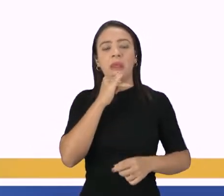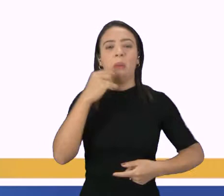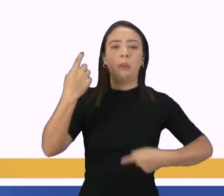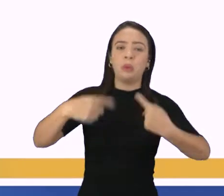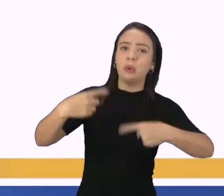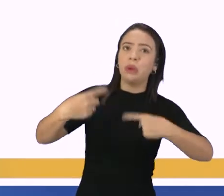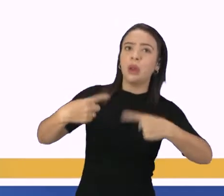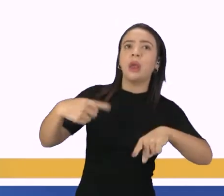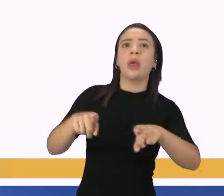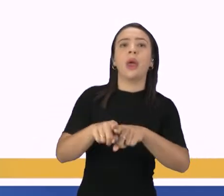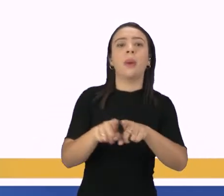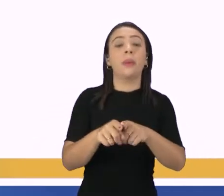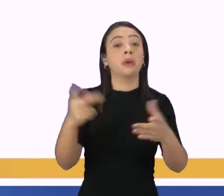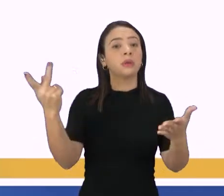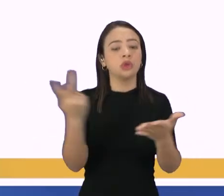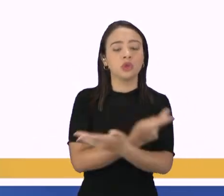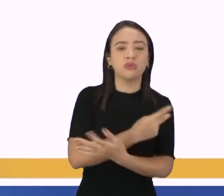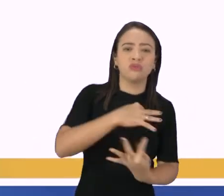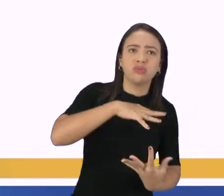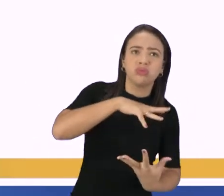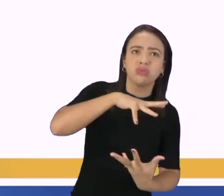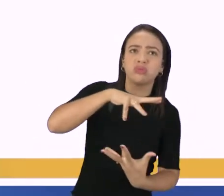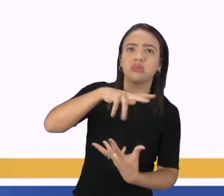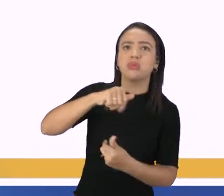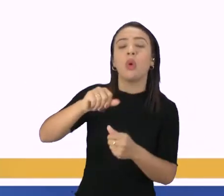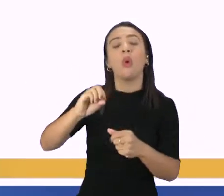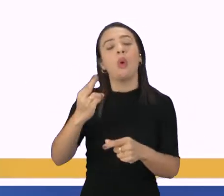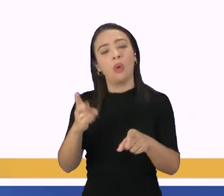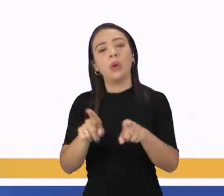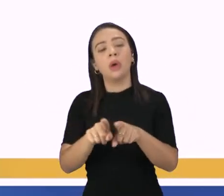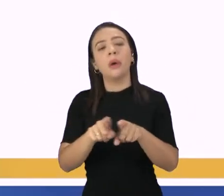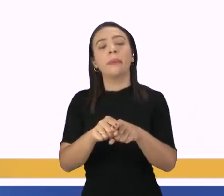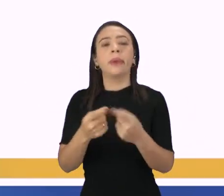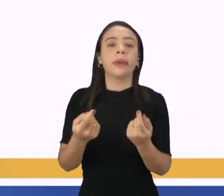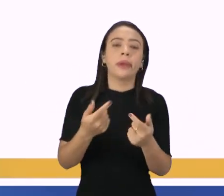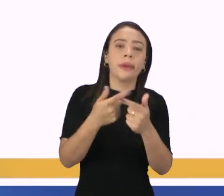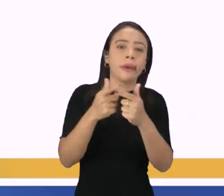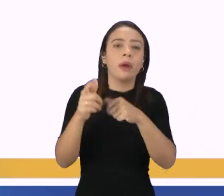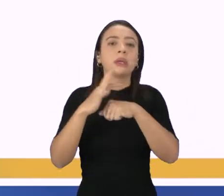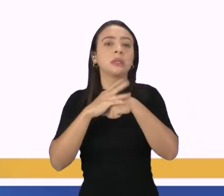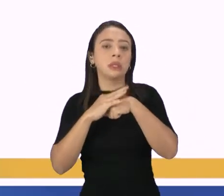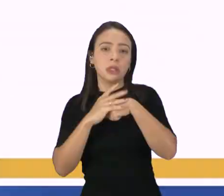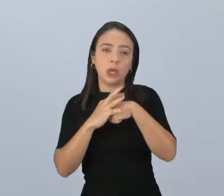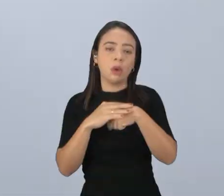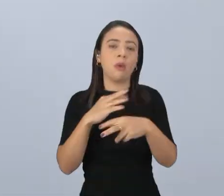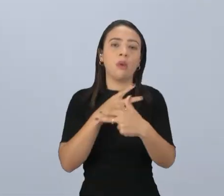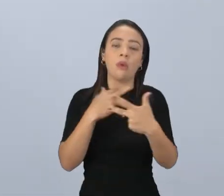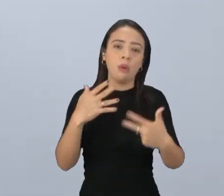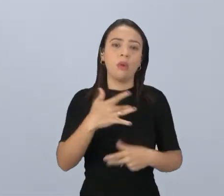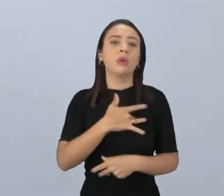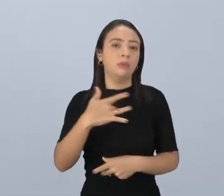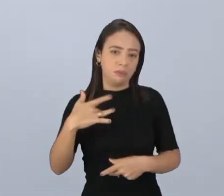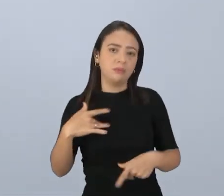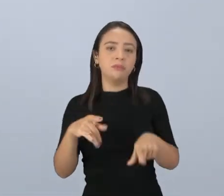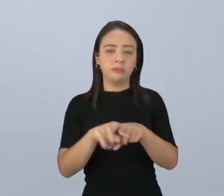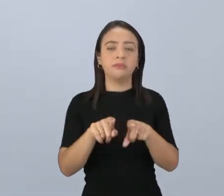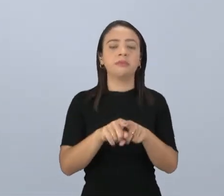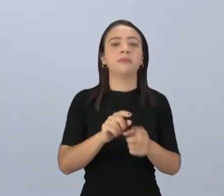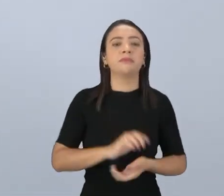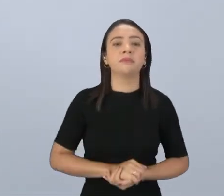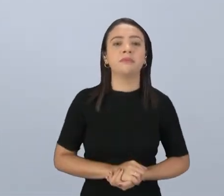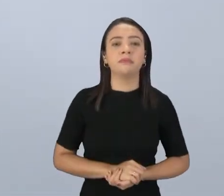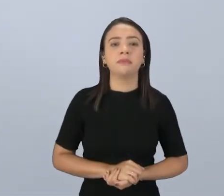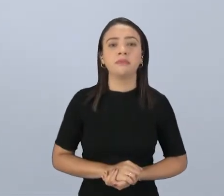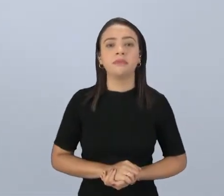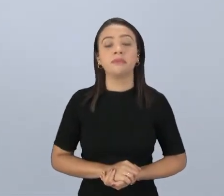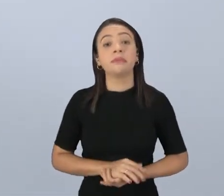política, acontecimentos pelo mundo ou questões relacionadas à saúde e muitos outros. Bom, agora que você